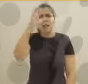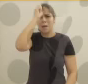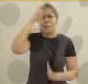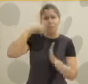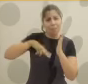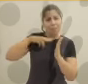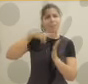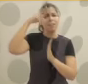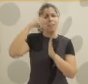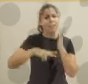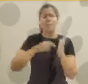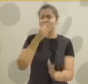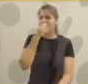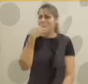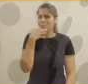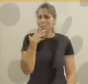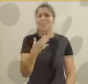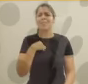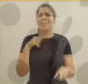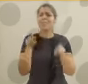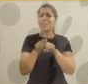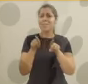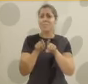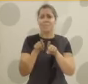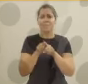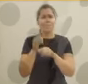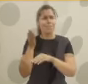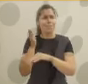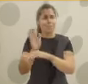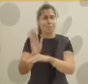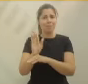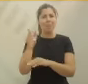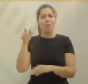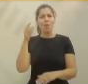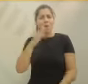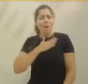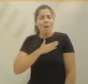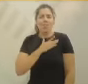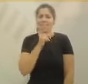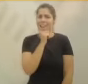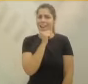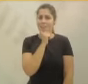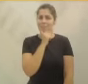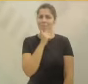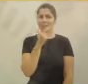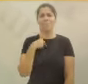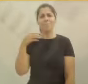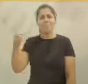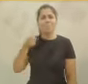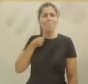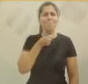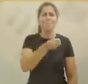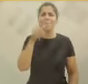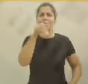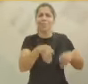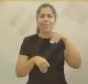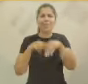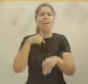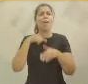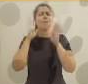método para ensinar ele a ler. Deu muito trabalho, muito trabalho. E ele conseguiu aprender a ler e ler